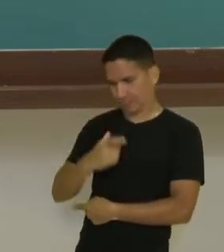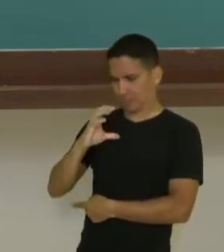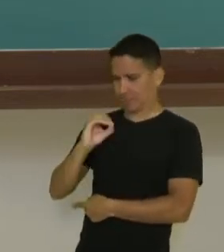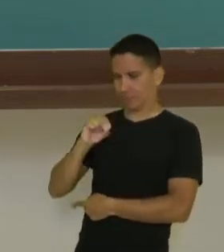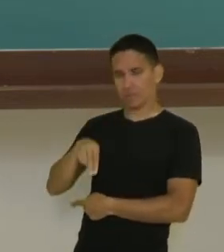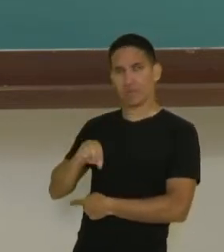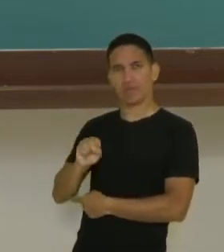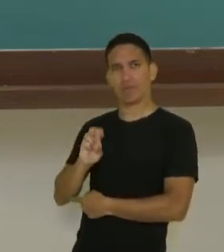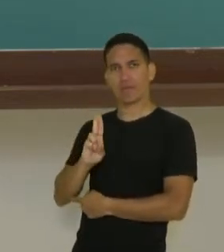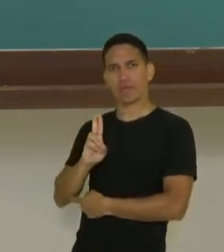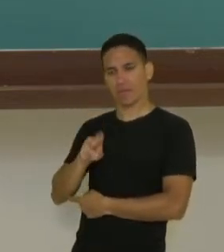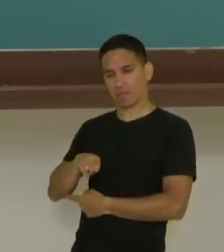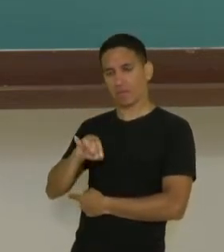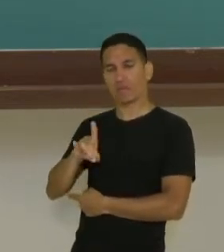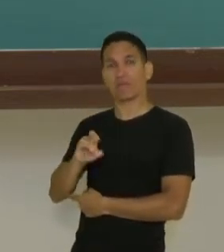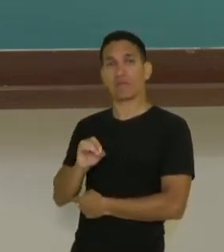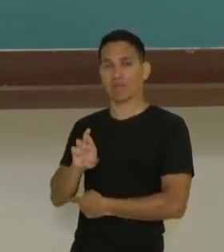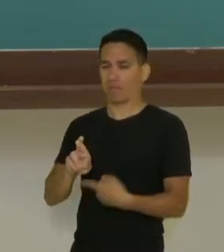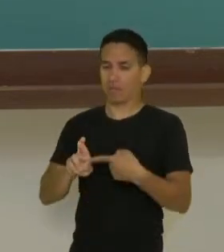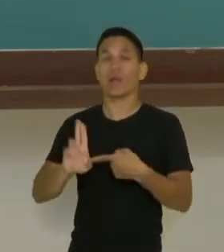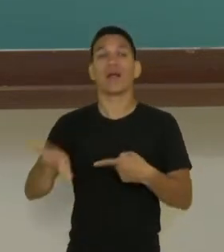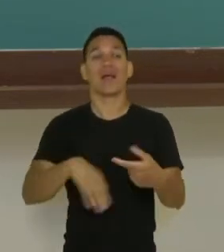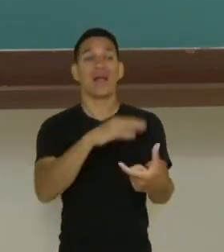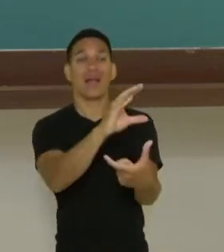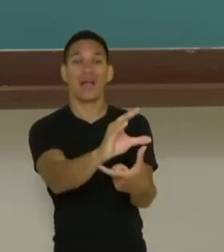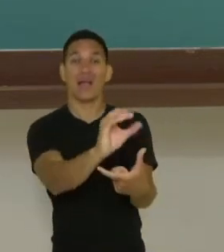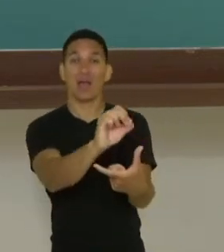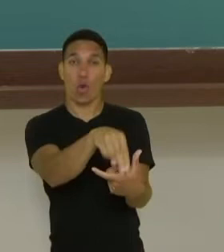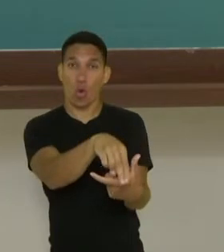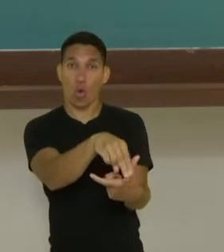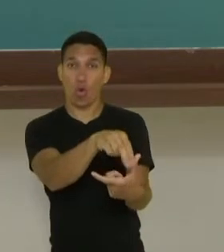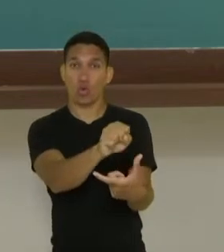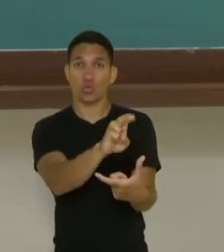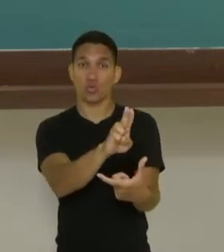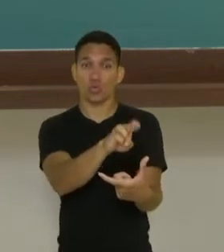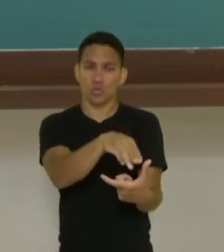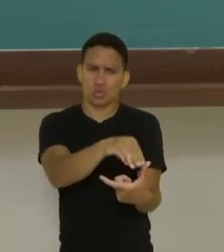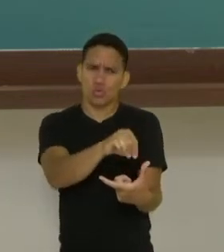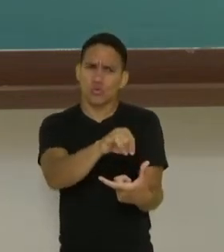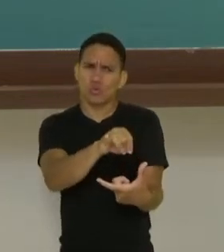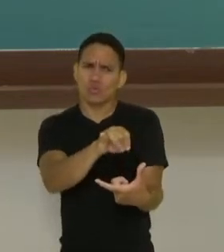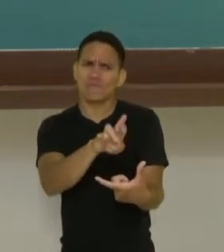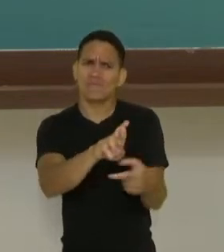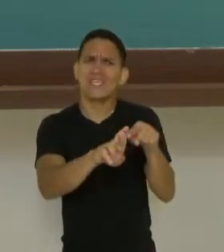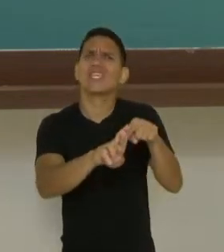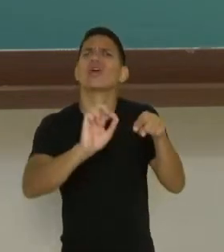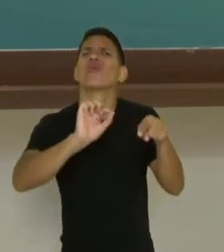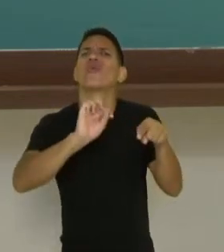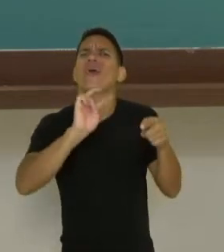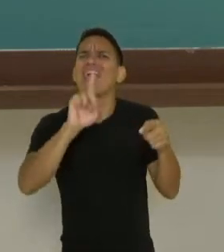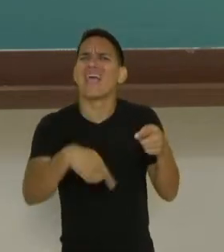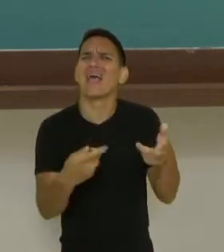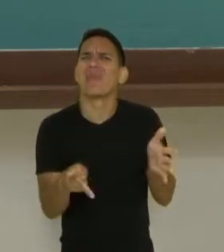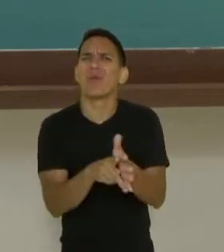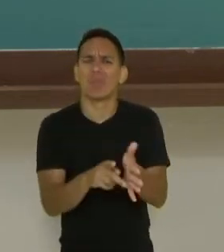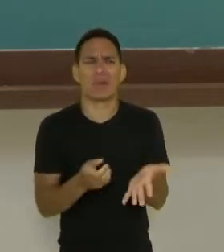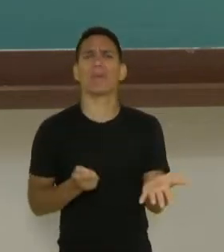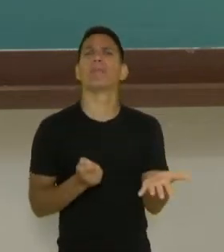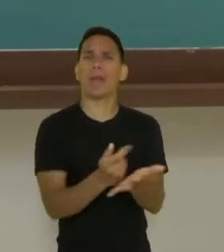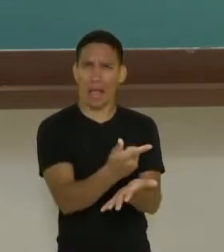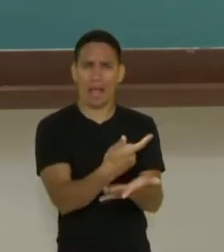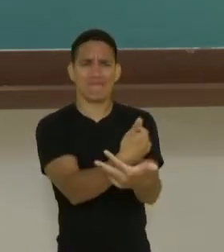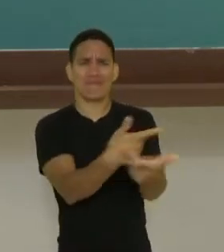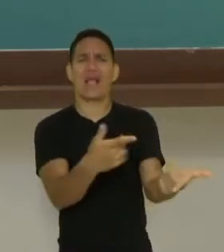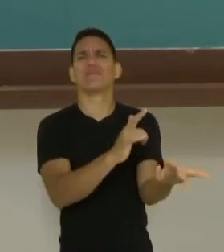palavra consumismo está relacionado ao consumir em demasia, consumir muito, consumir